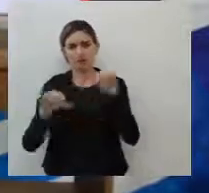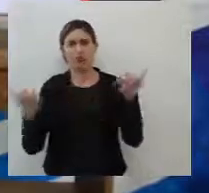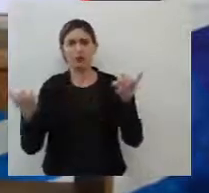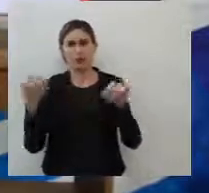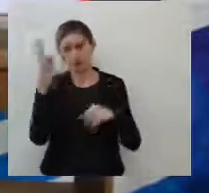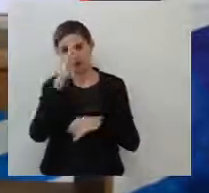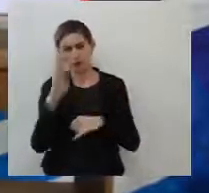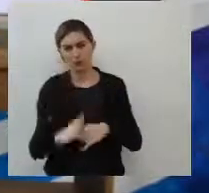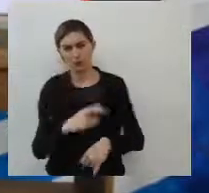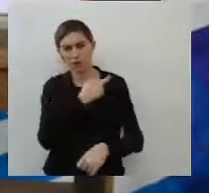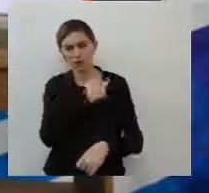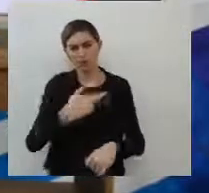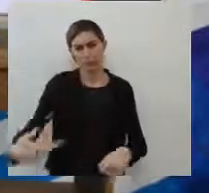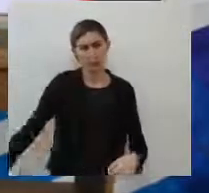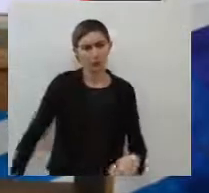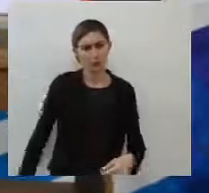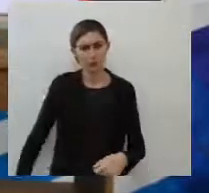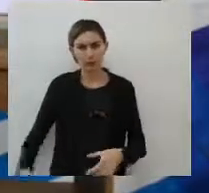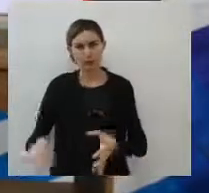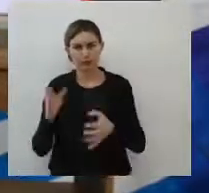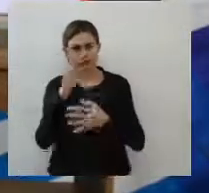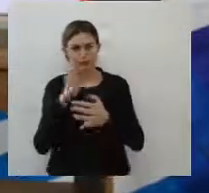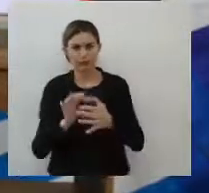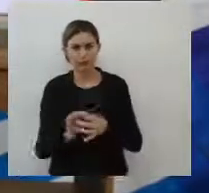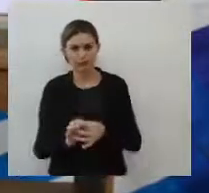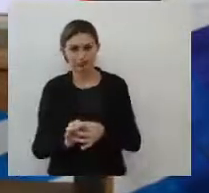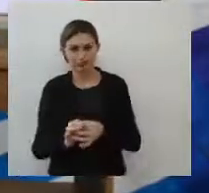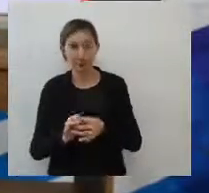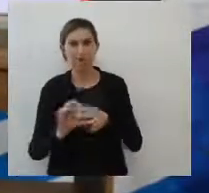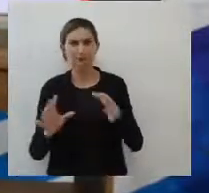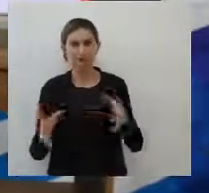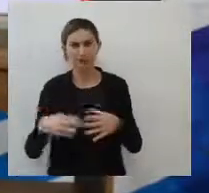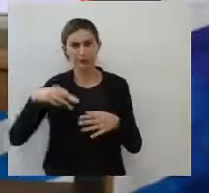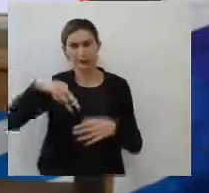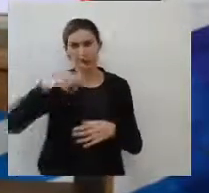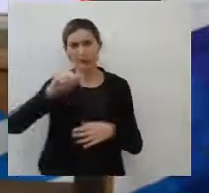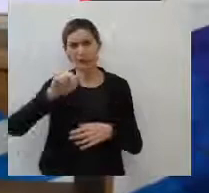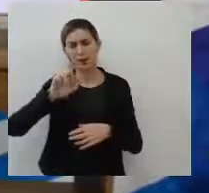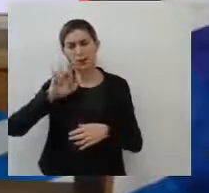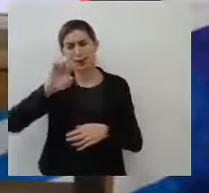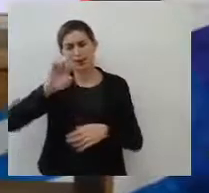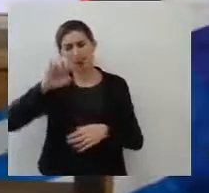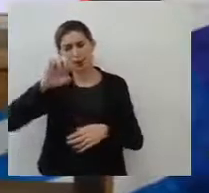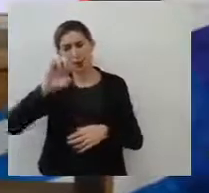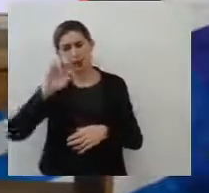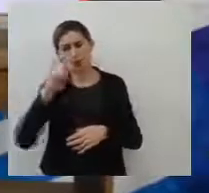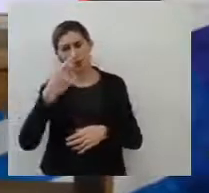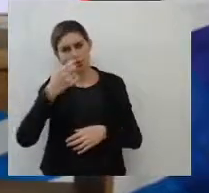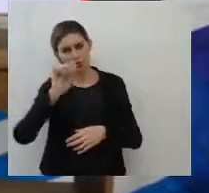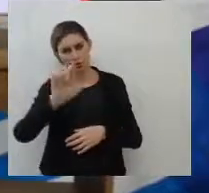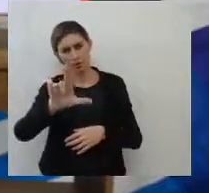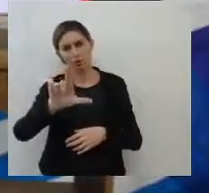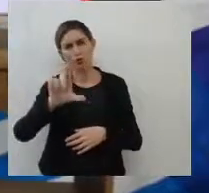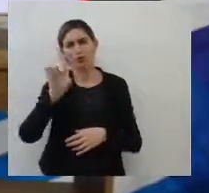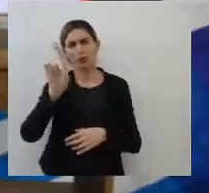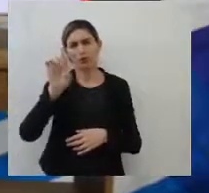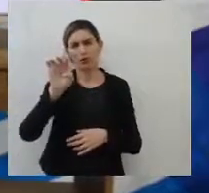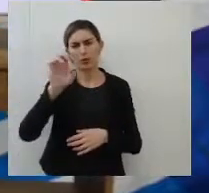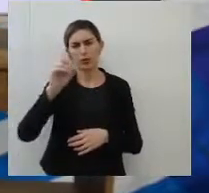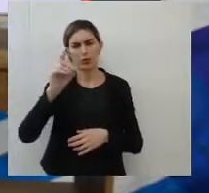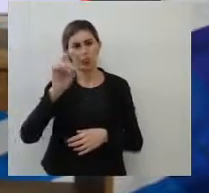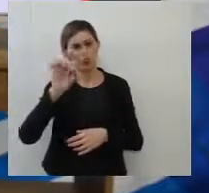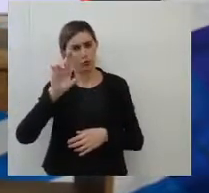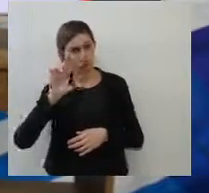Brasil uma república, a República do Marechal, liderada pelo Marechal Deodoro da